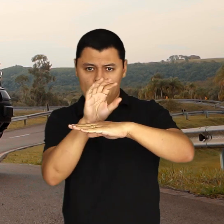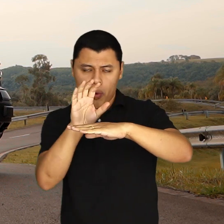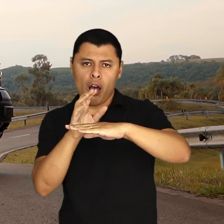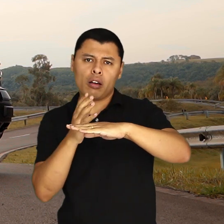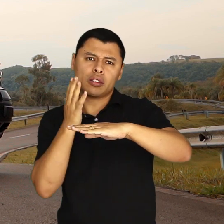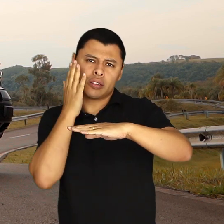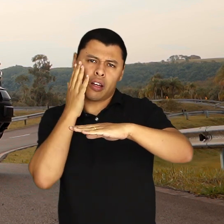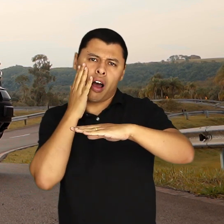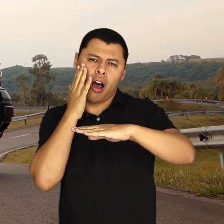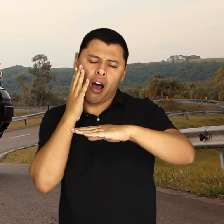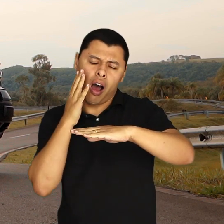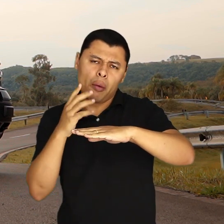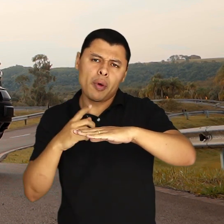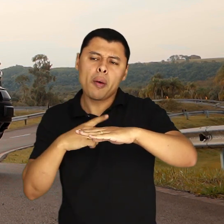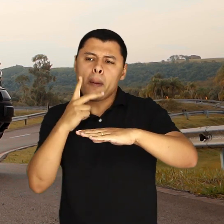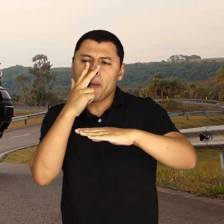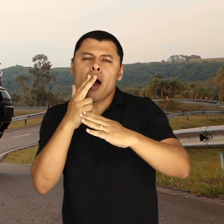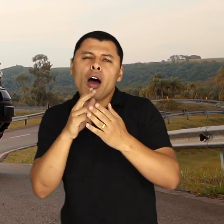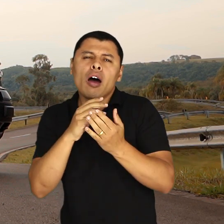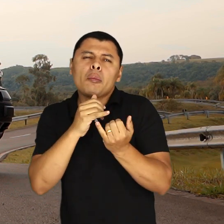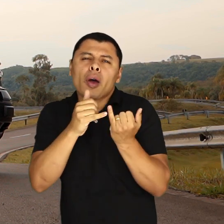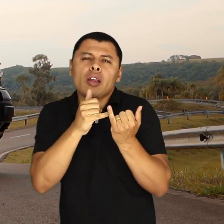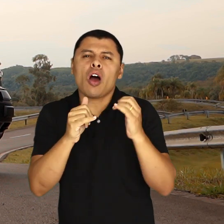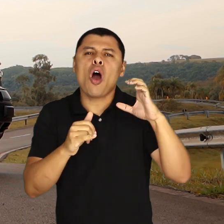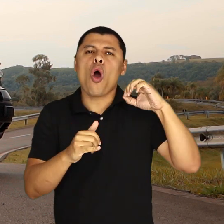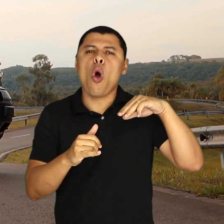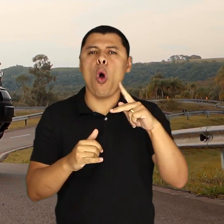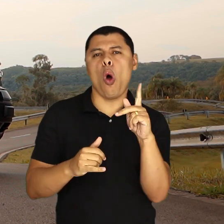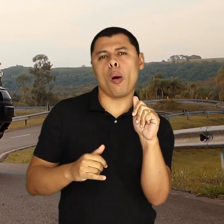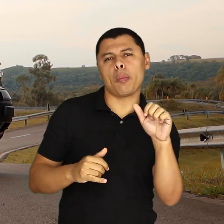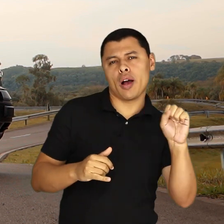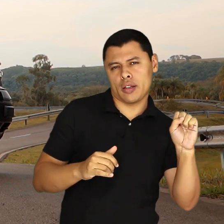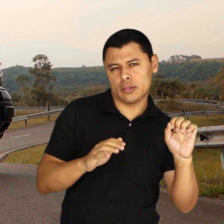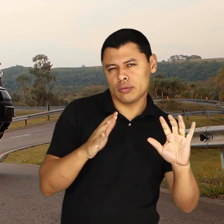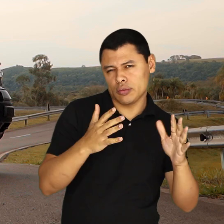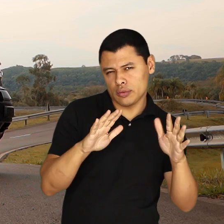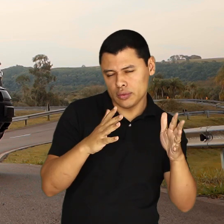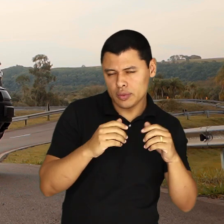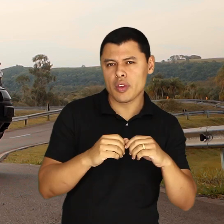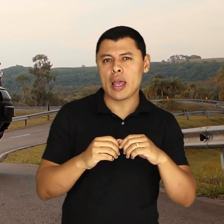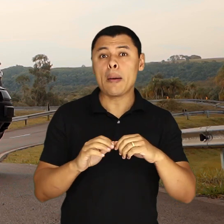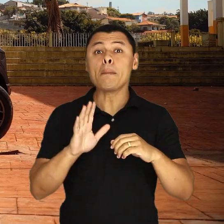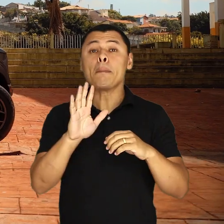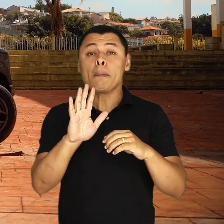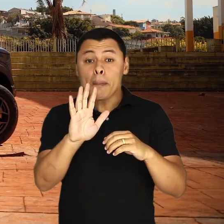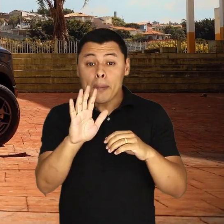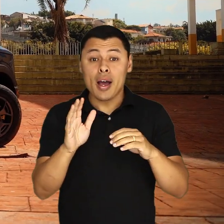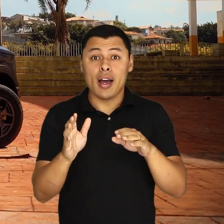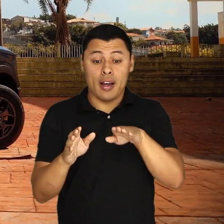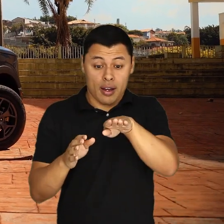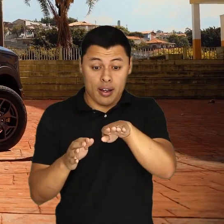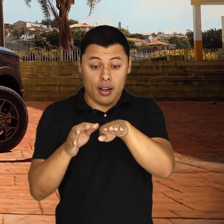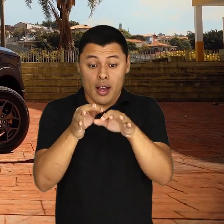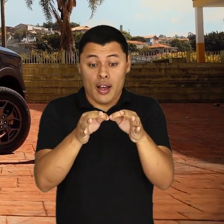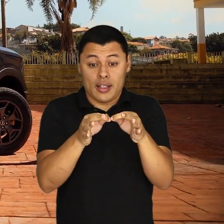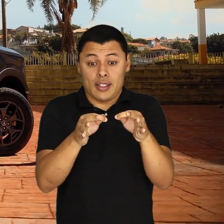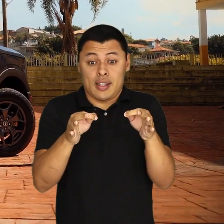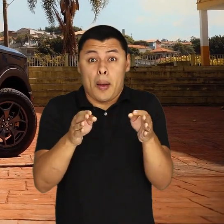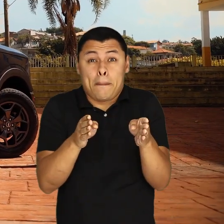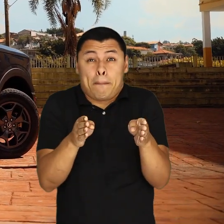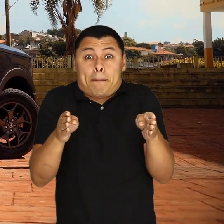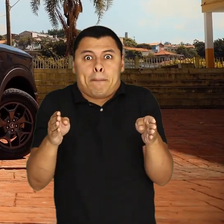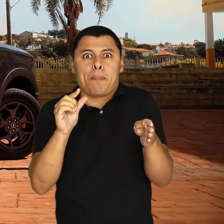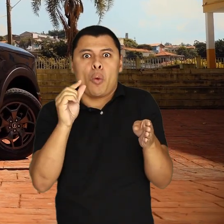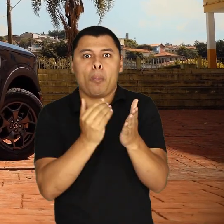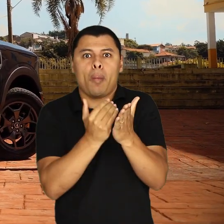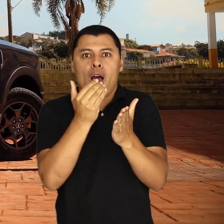não é um rival direto, mas as dimensões dele lembram bastante o Compass, para dar uma ideia mais ou menos do tamanho desse veículo. Ele é 7 centímetros mais largo que o Compass,